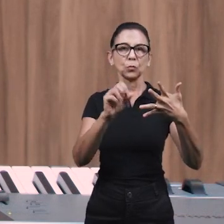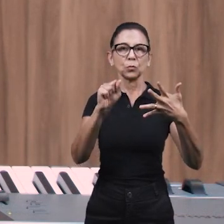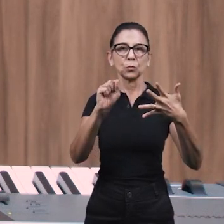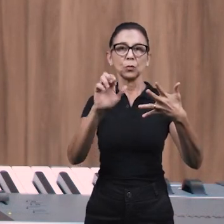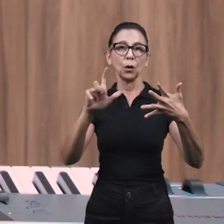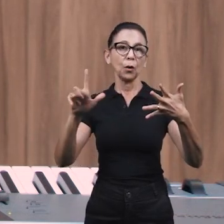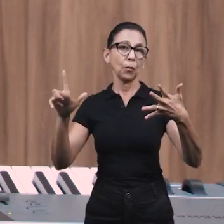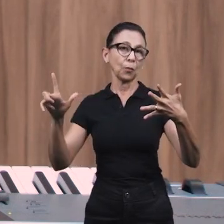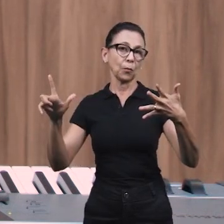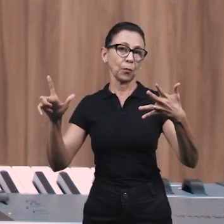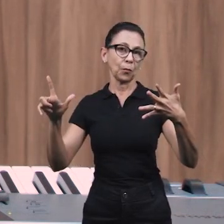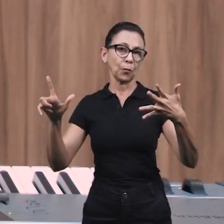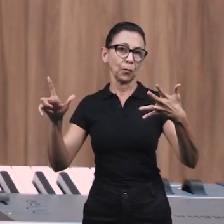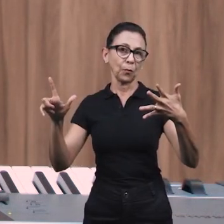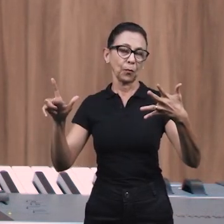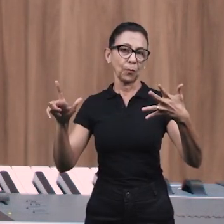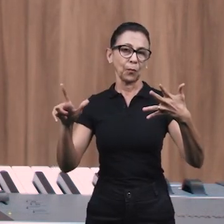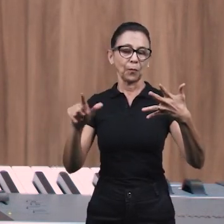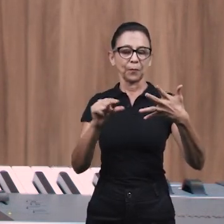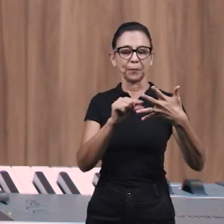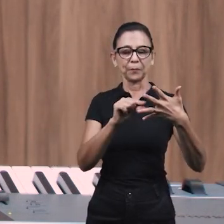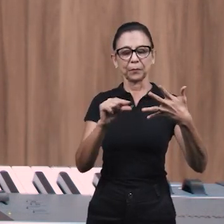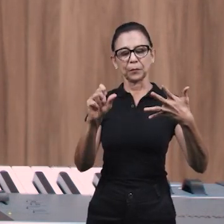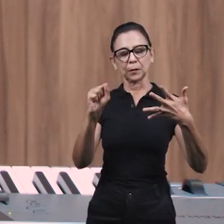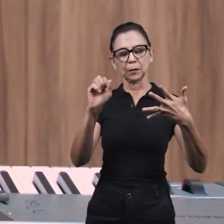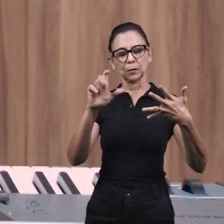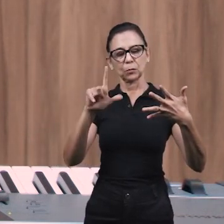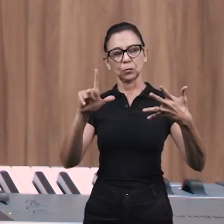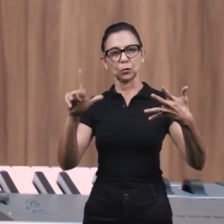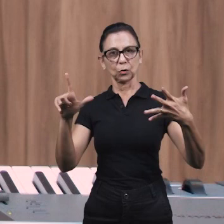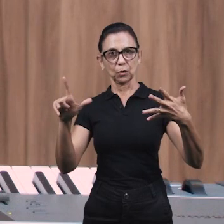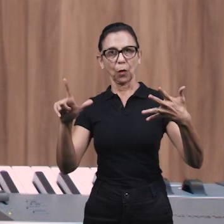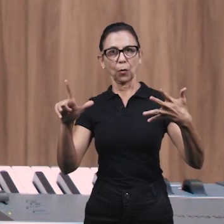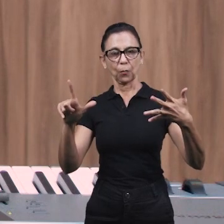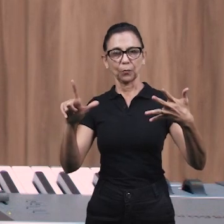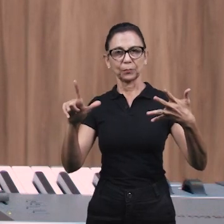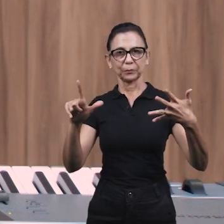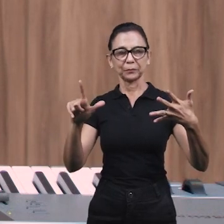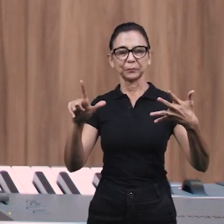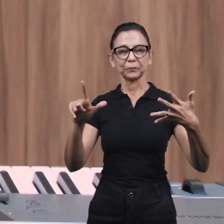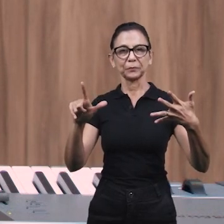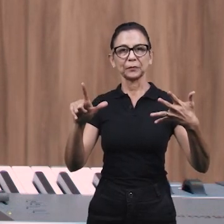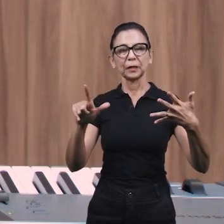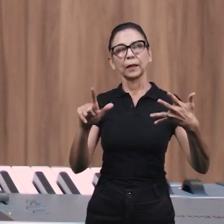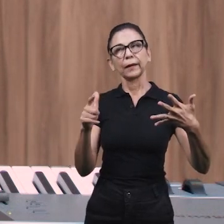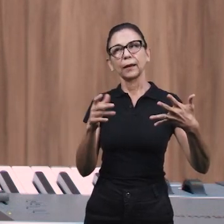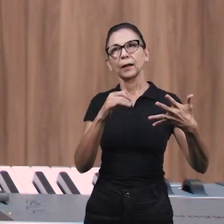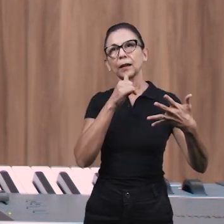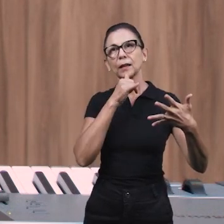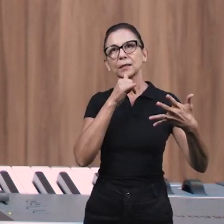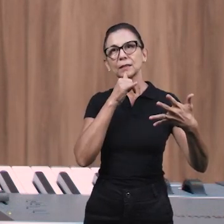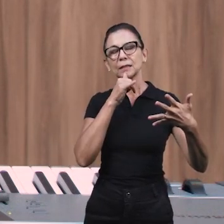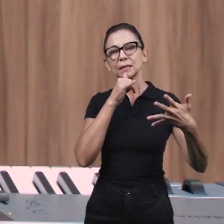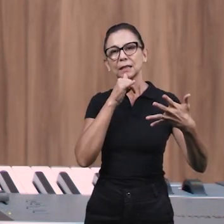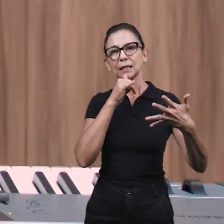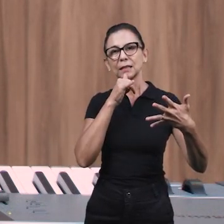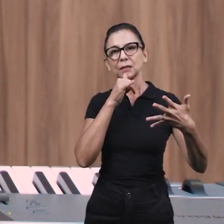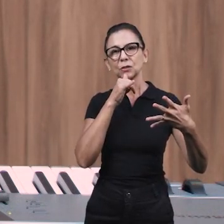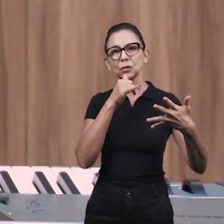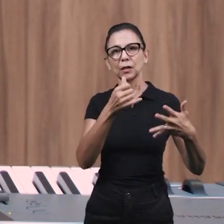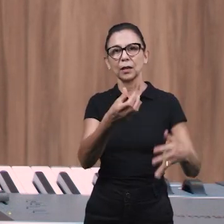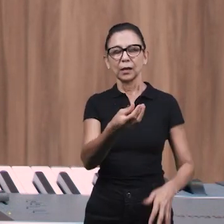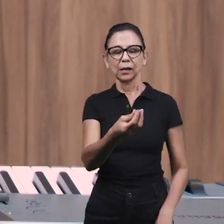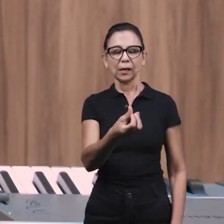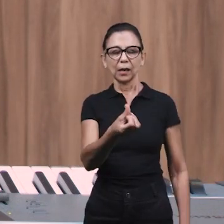tenho a nota Sol. Essa nota, ela que deu nome à clave de Sol. Então, se vocês forem observar, a clave de